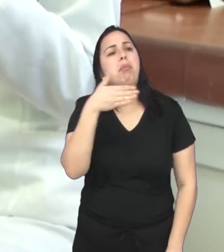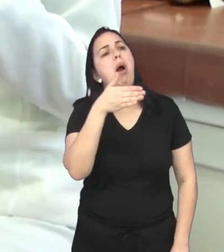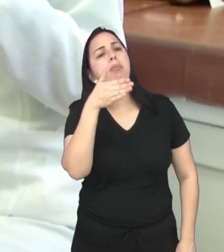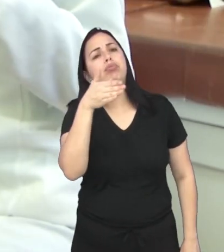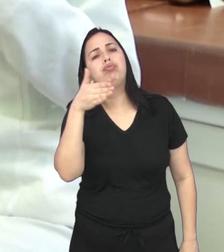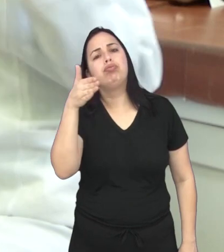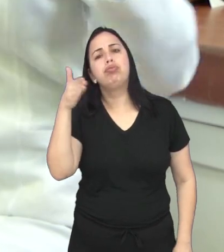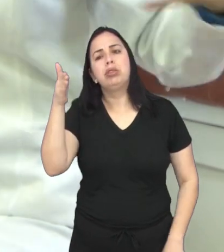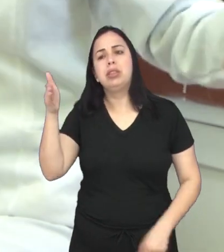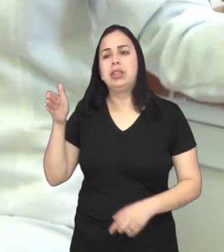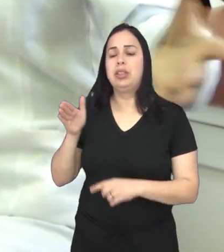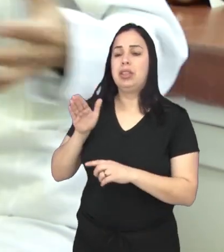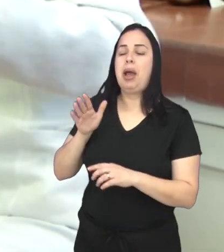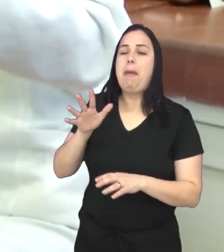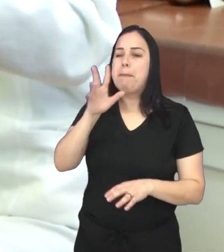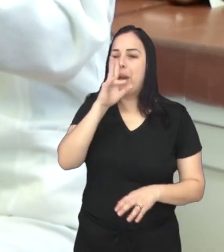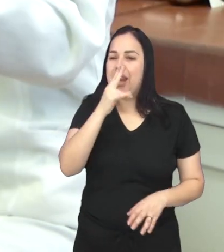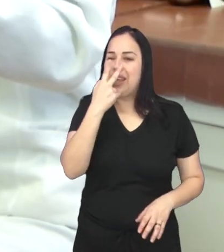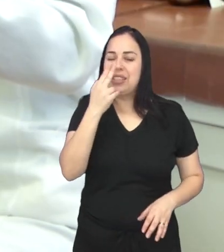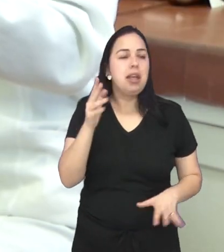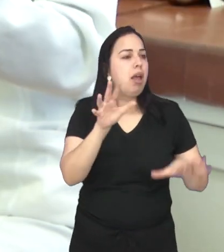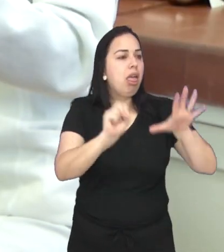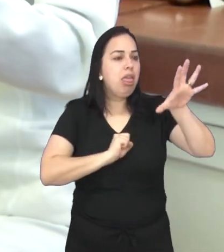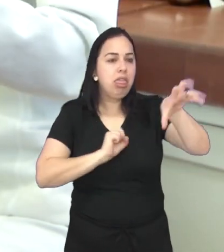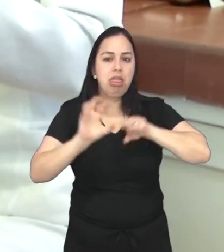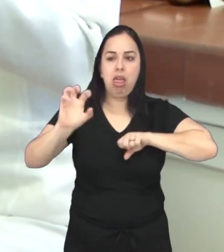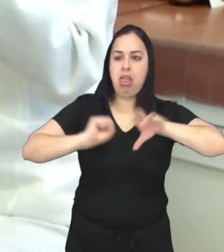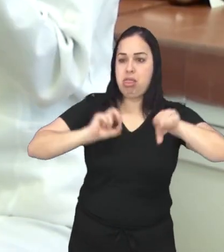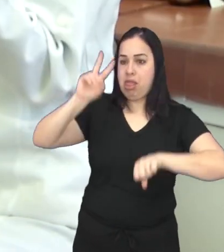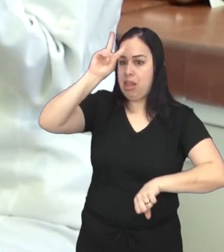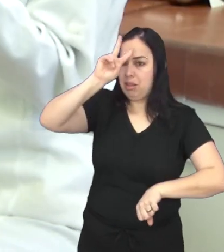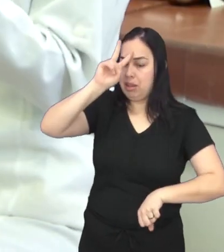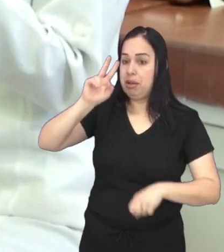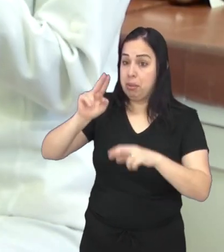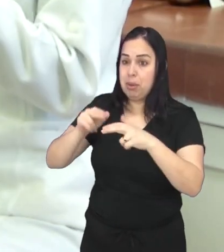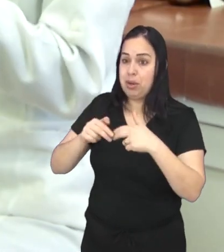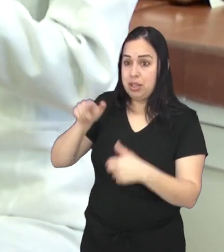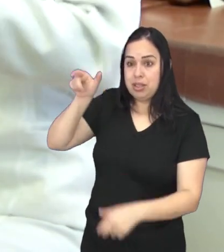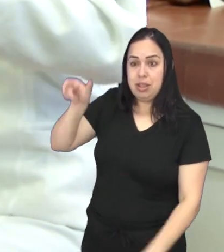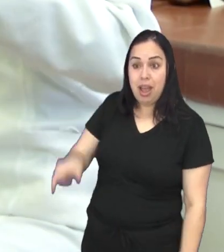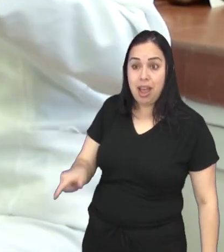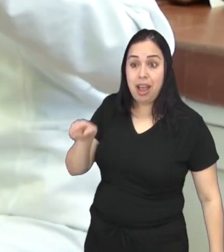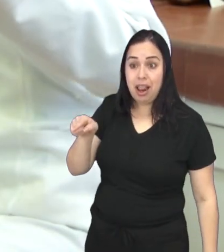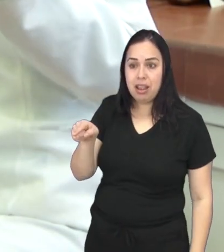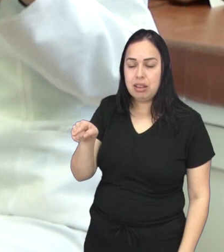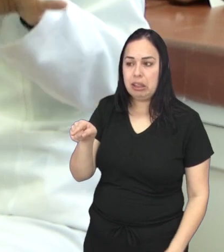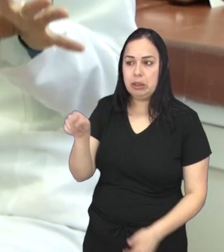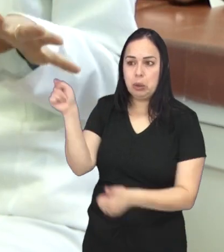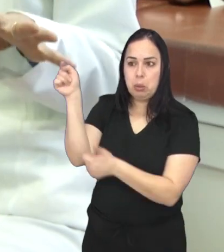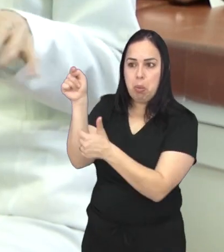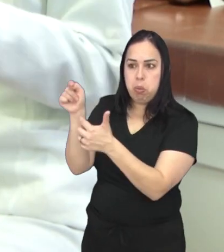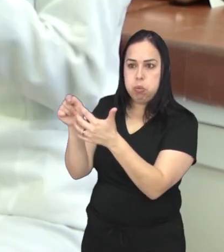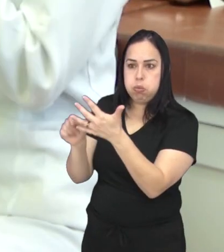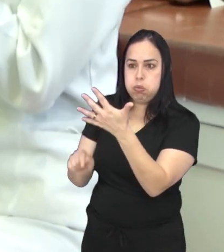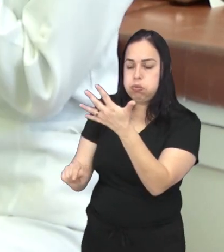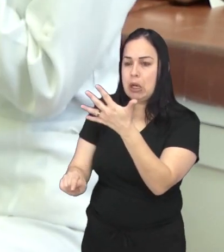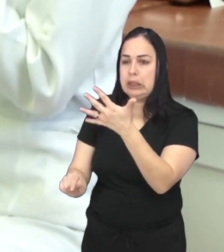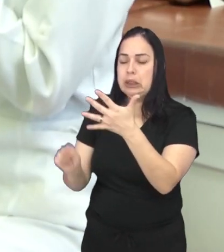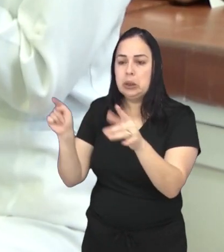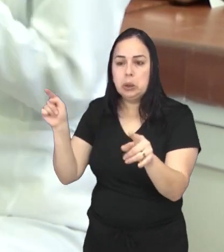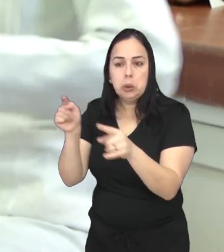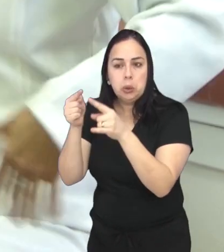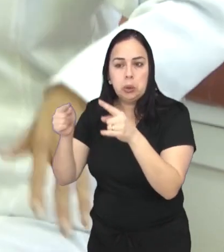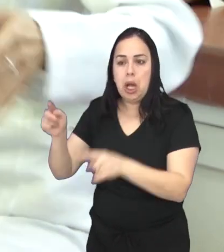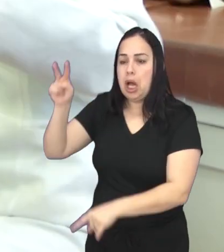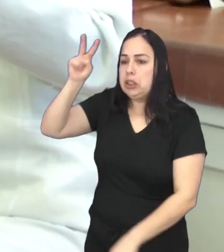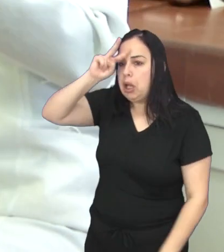muitos lugares, né? E aí a gente traz um pouco da história de todos esses lugares, né? Então, do maestro, vocês vão ver que tem muita coisa. Então, não é só a história